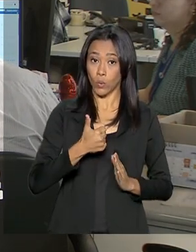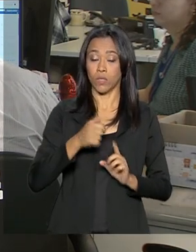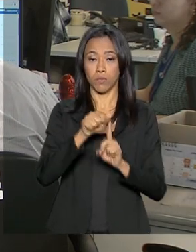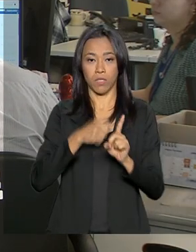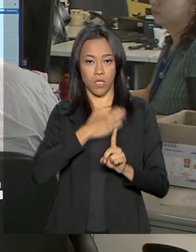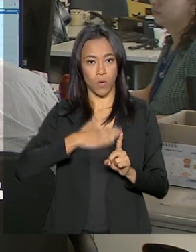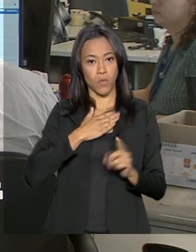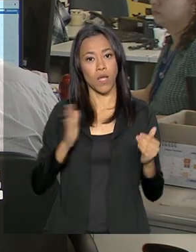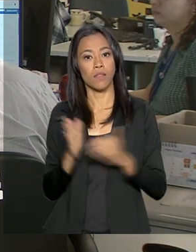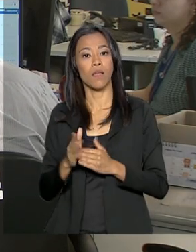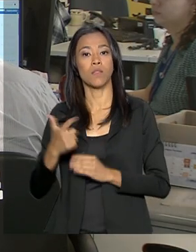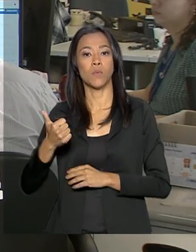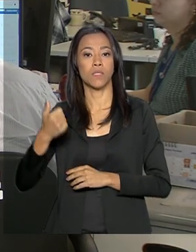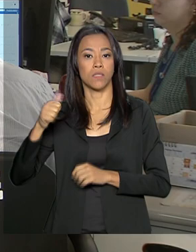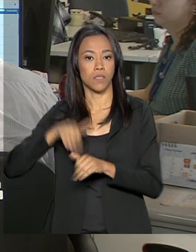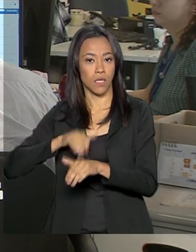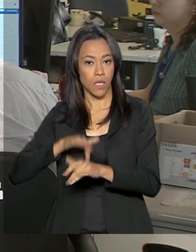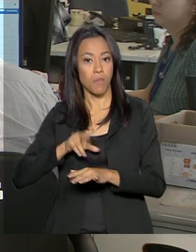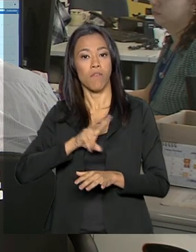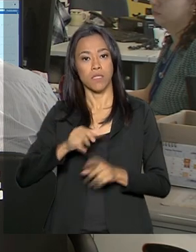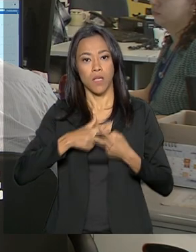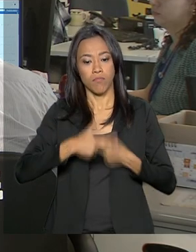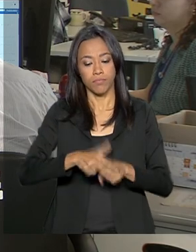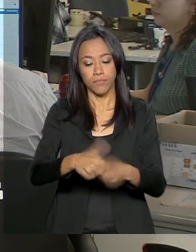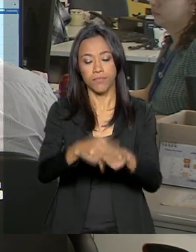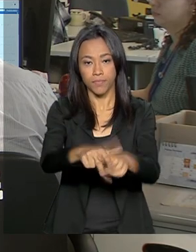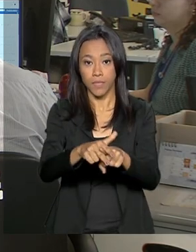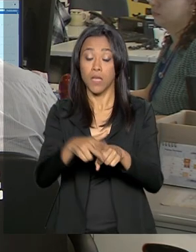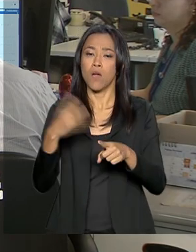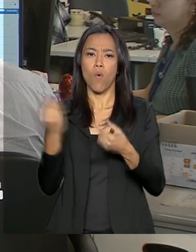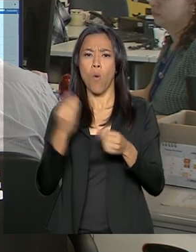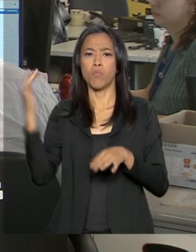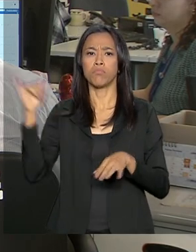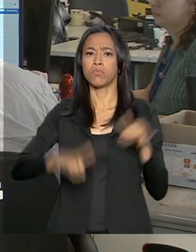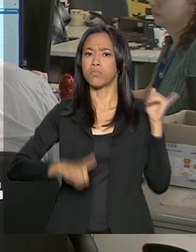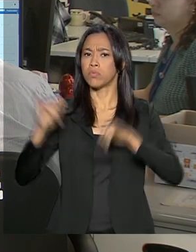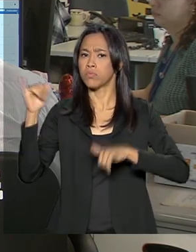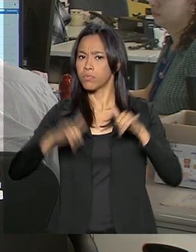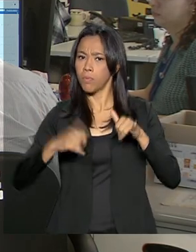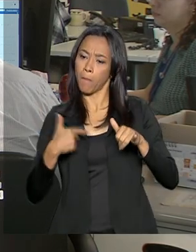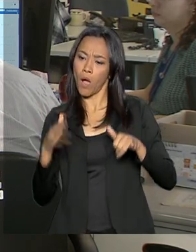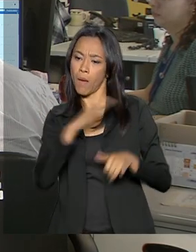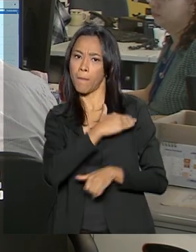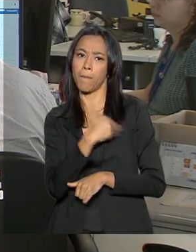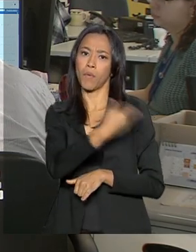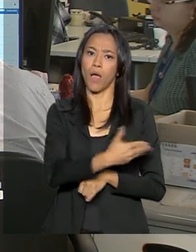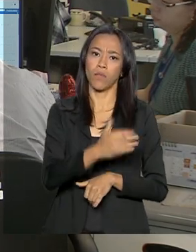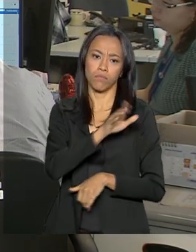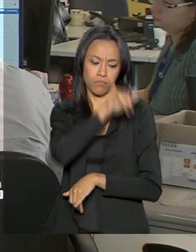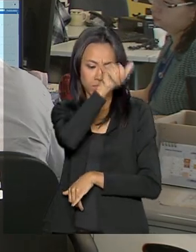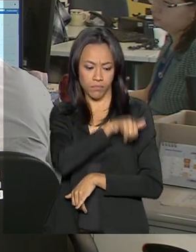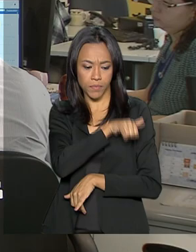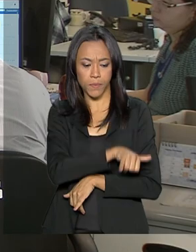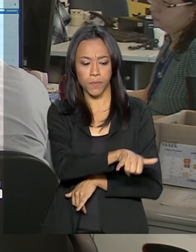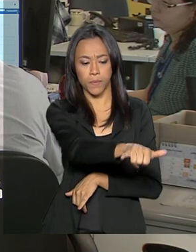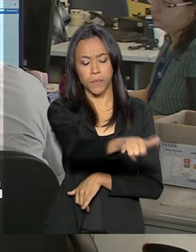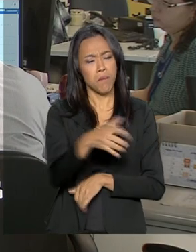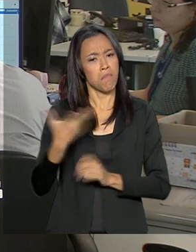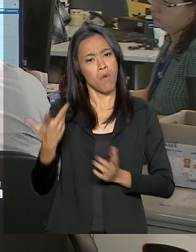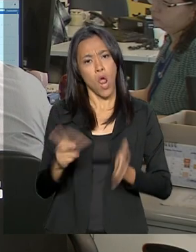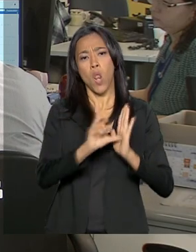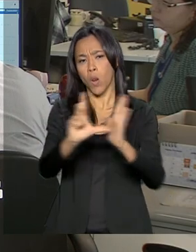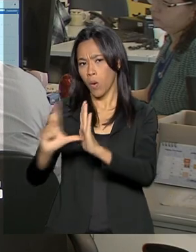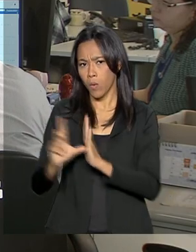Os pousos e decolagens vão ser feitos na pista auxiliar. Os serviços no terminal, como lojas e restaurantes, também seguem funcionando.